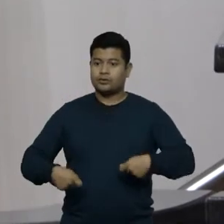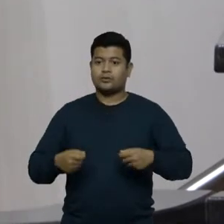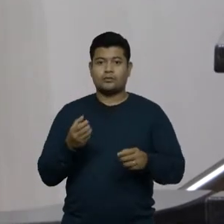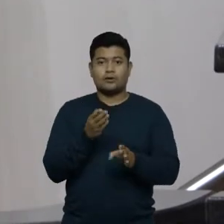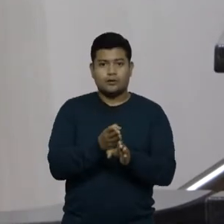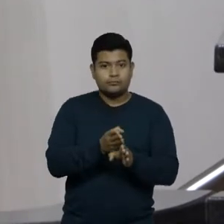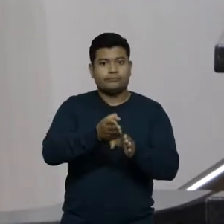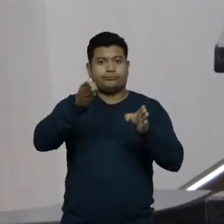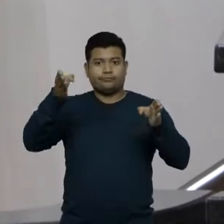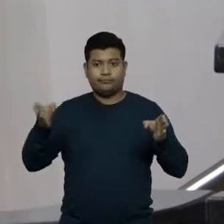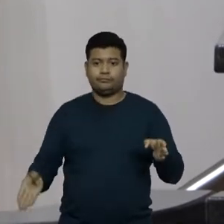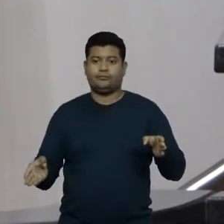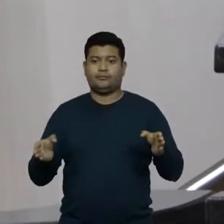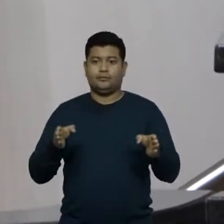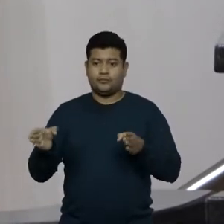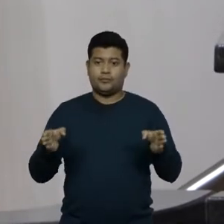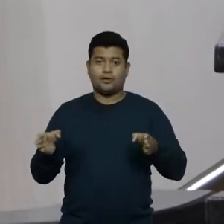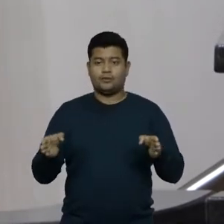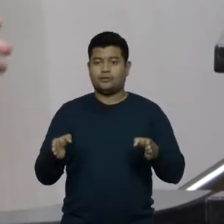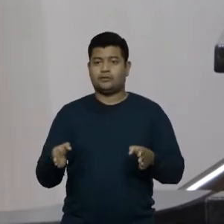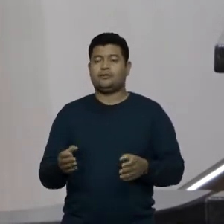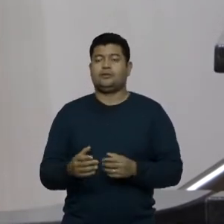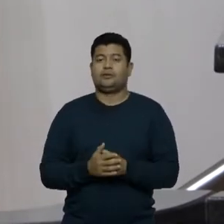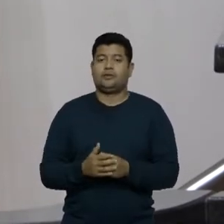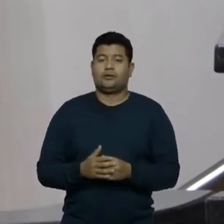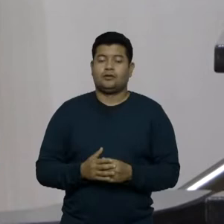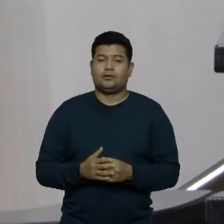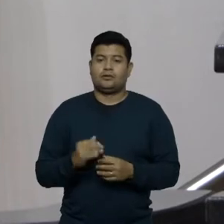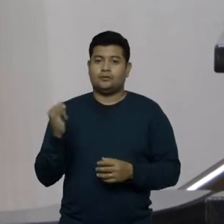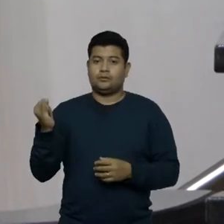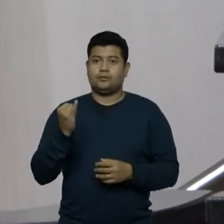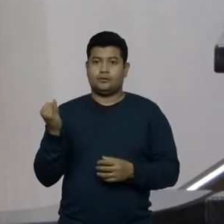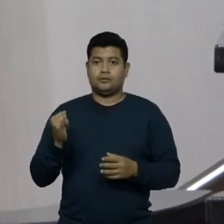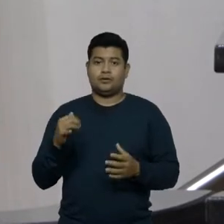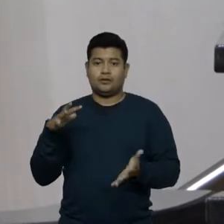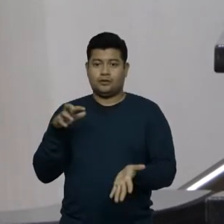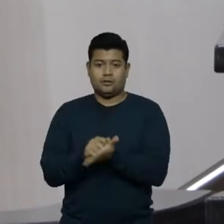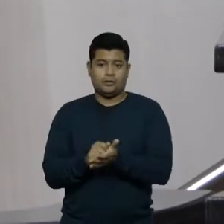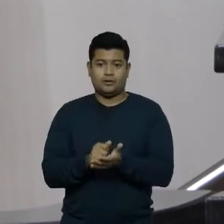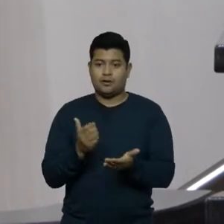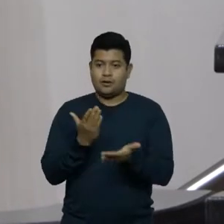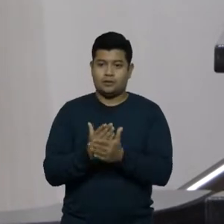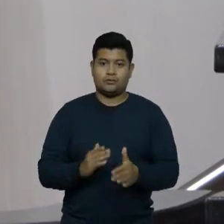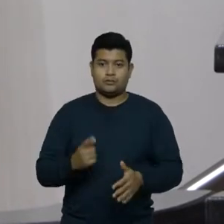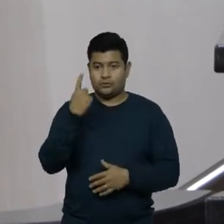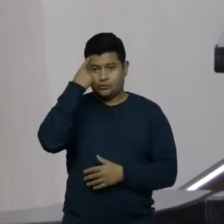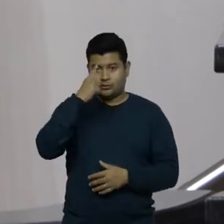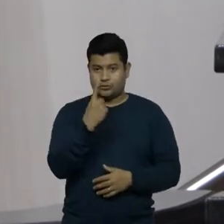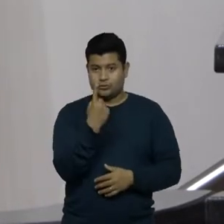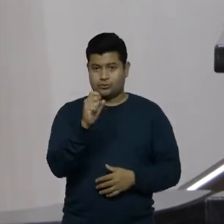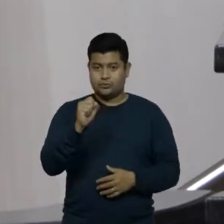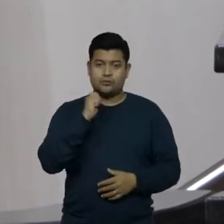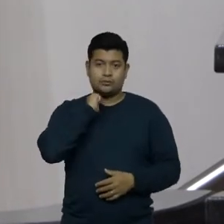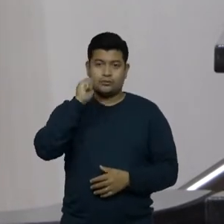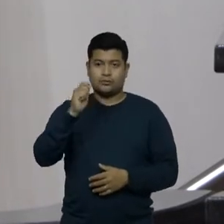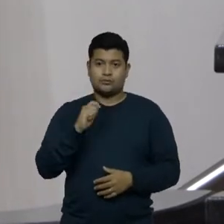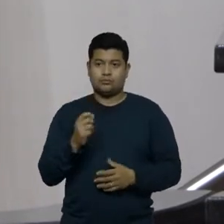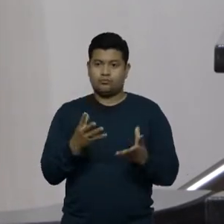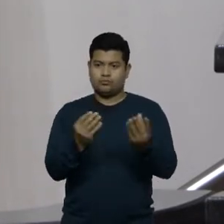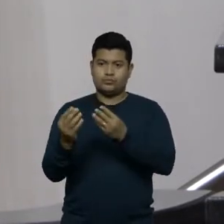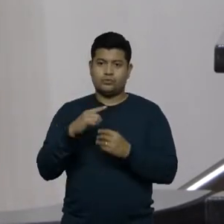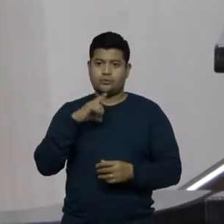é importante a inscrição agora já encerrou dia Dezoito de Abril muita gente tem o direito a receber a bolsa